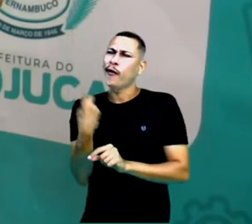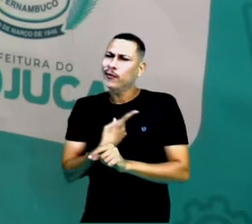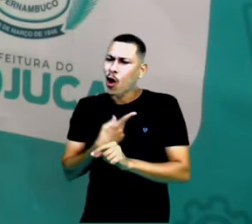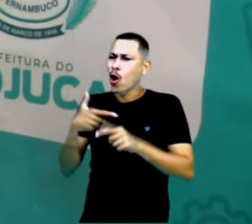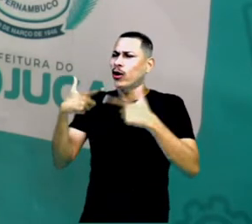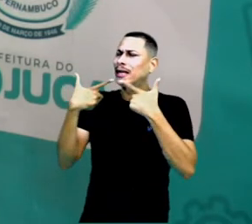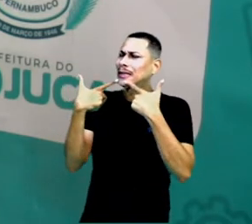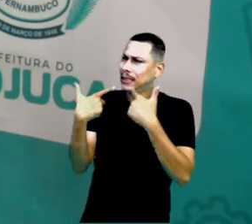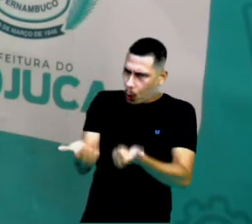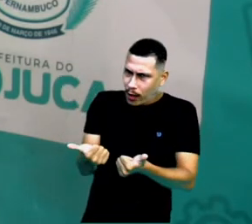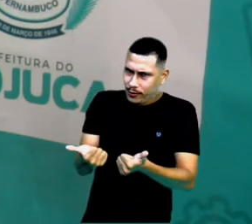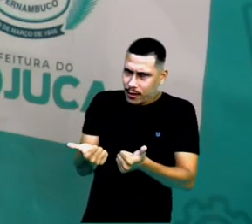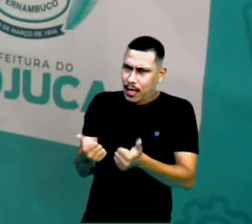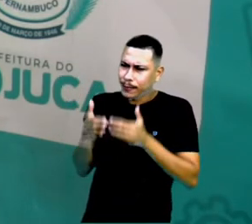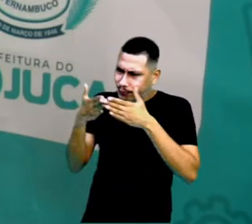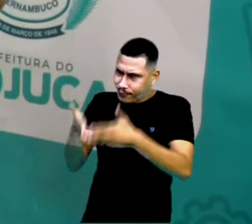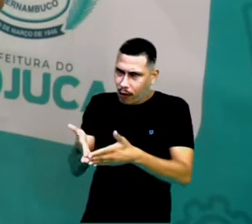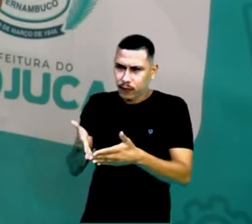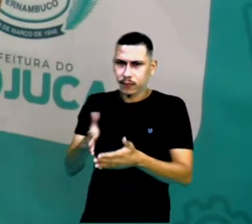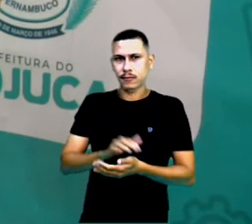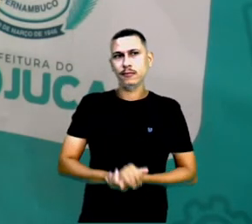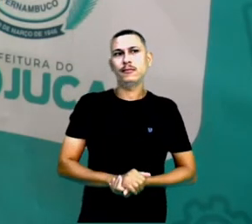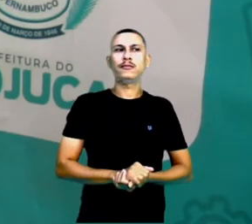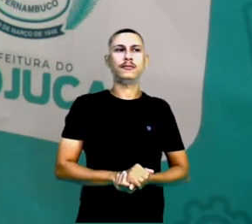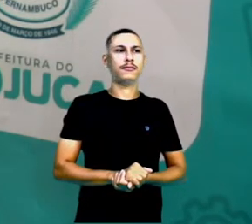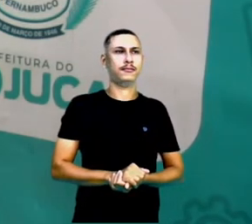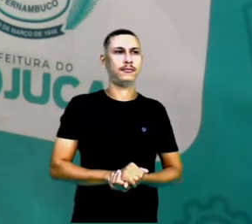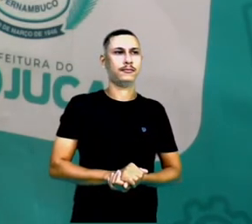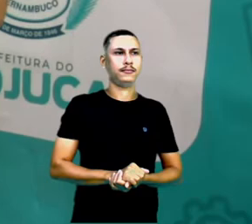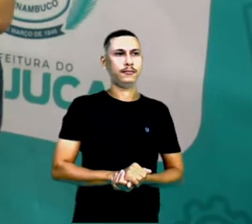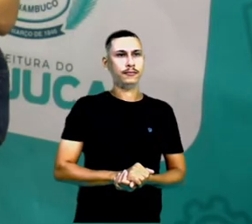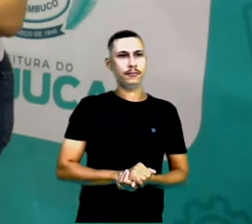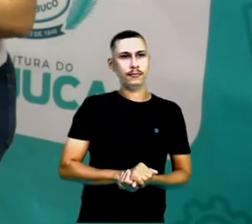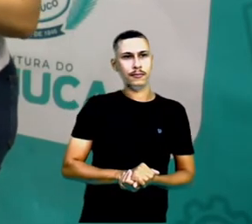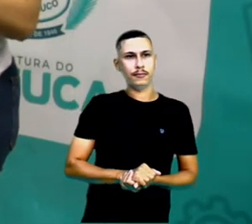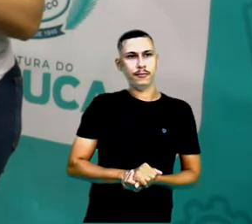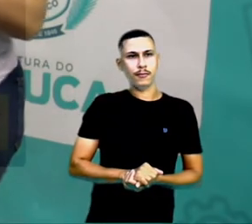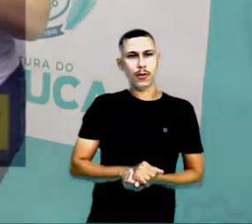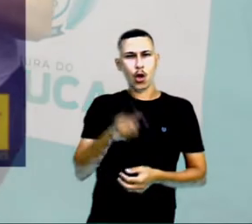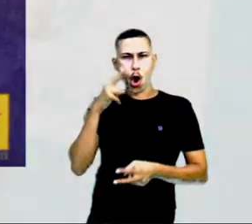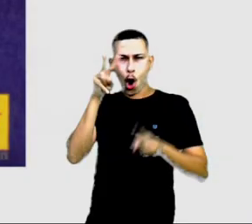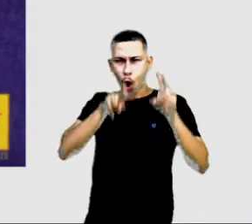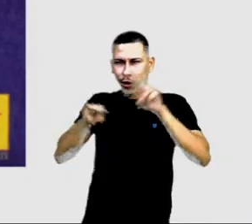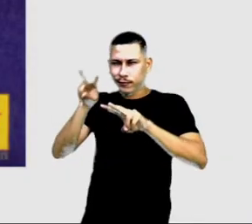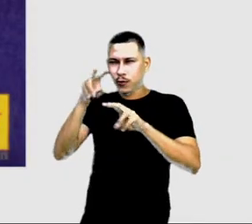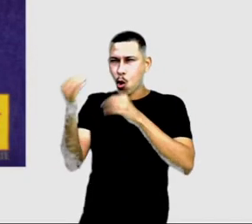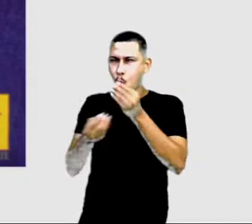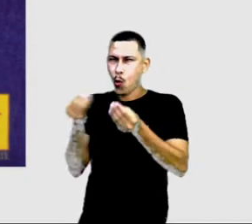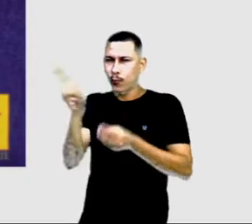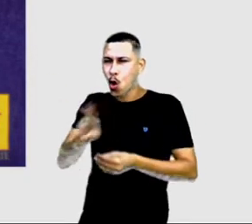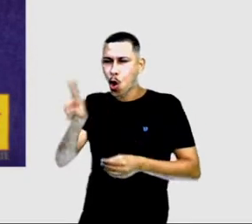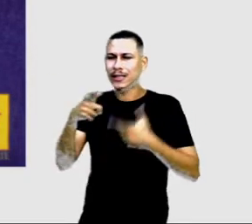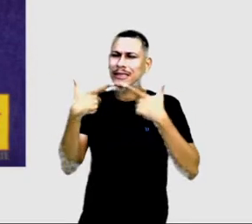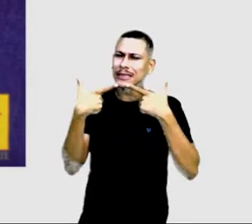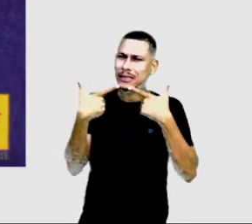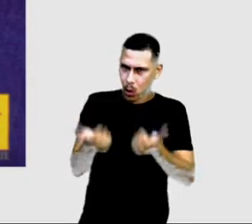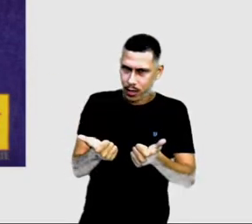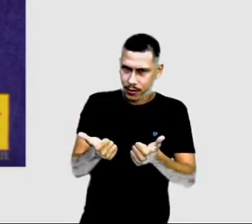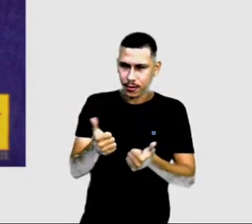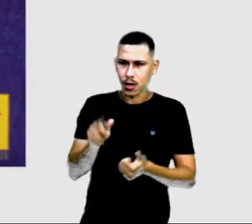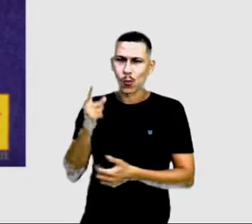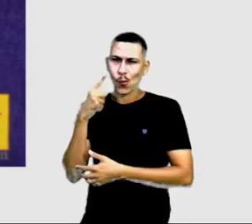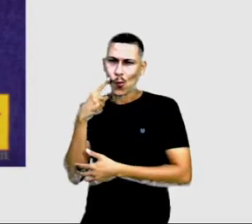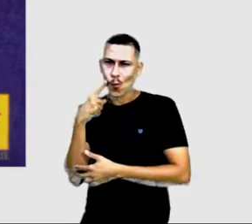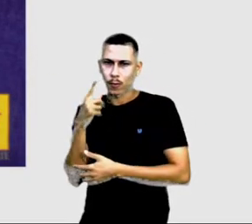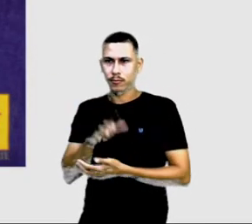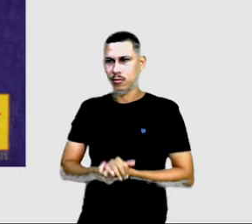linguagem específica. A gente tem aqui um bombom, né? Olha como foi que ele utilizou a linguagem para esse bombom.